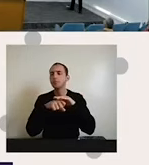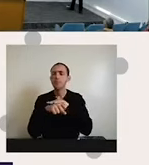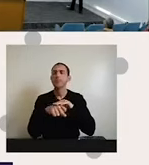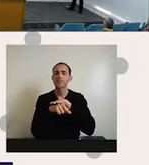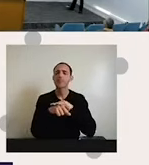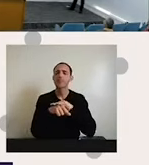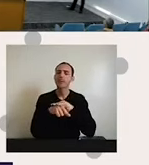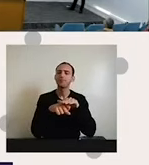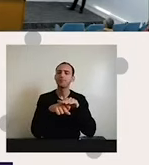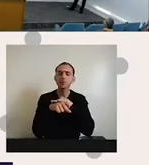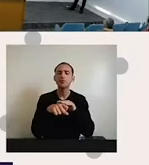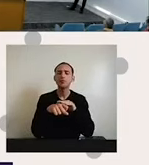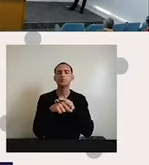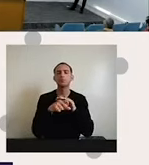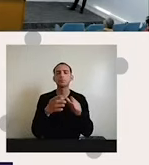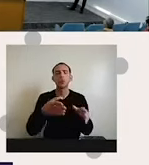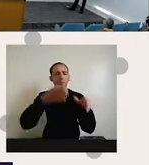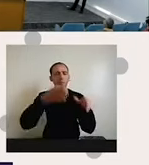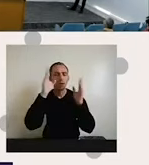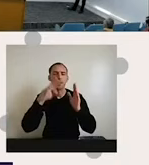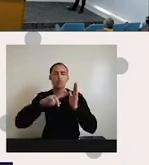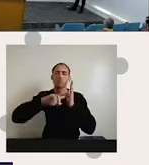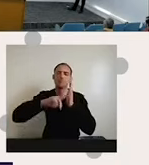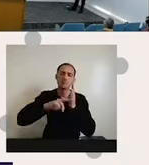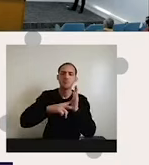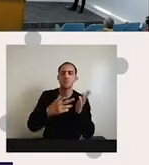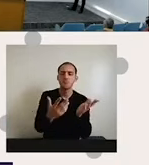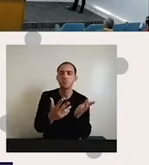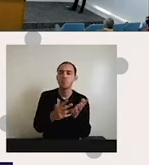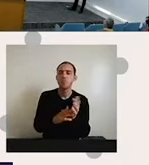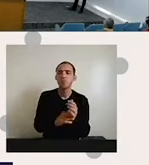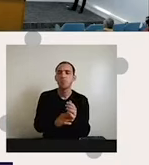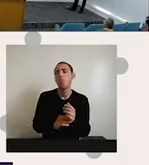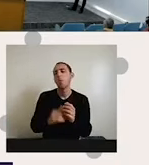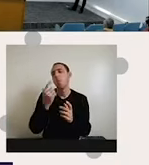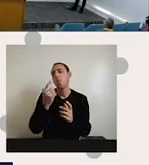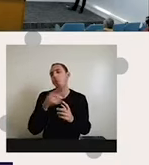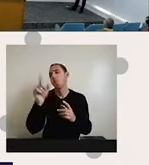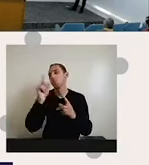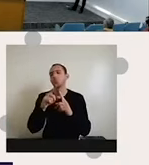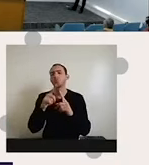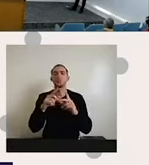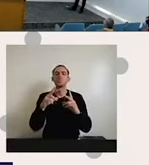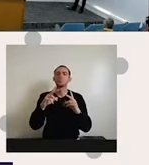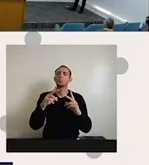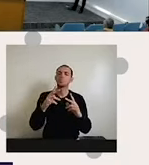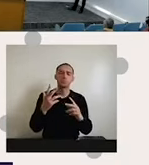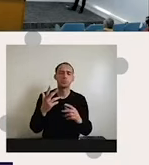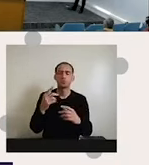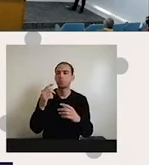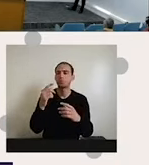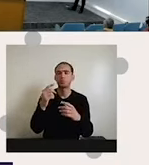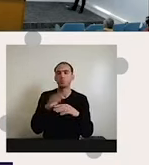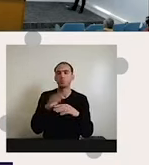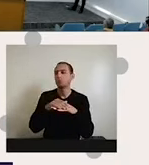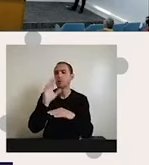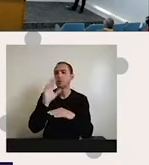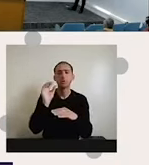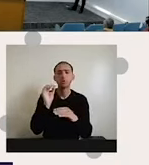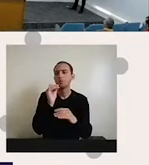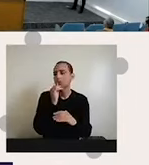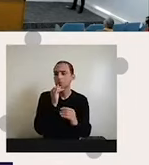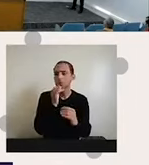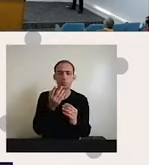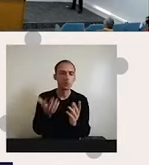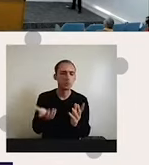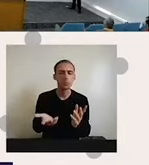de humor, como, por exemplo, o transtorno depressivo, episódios depressivos, transtorno depressivo recorrente, que está aqui entre o F30 ao